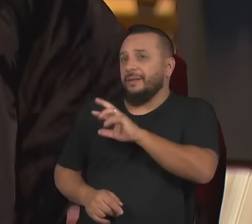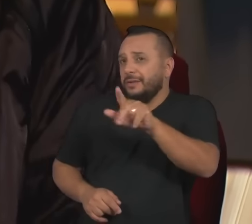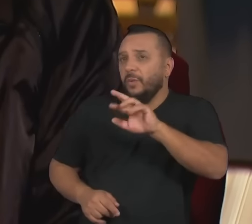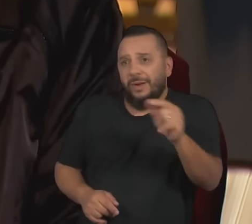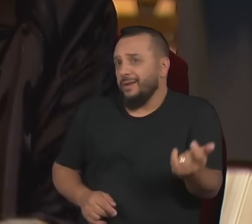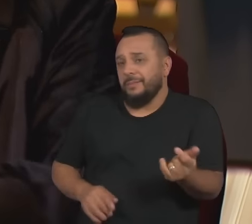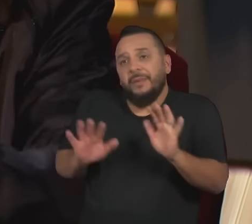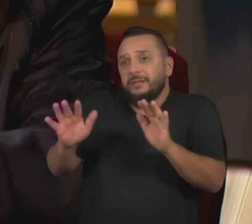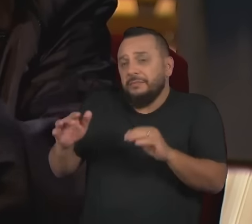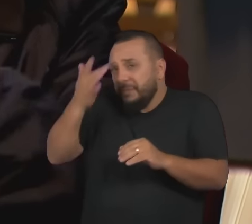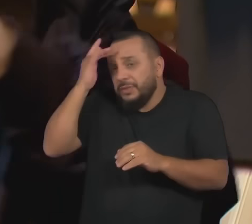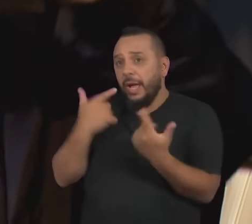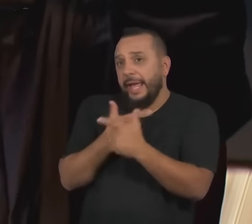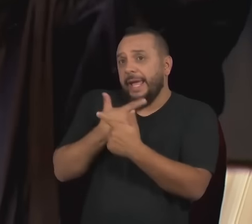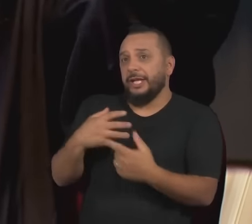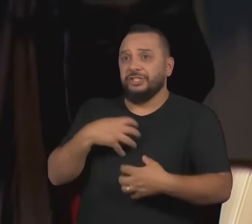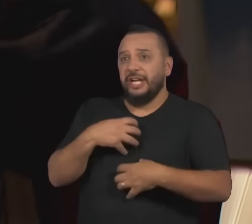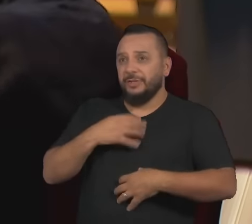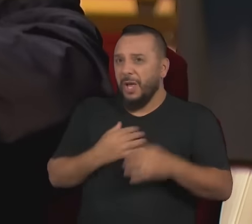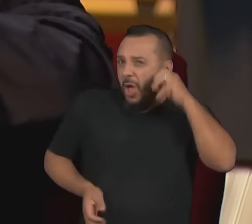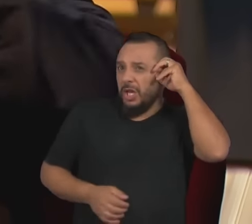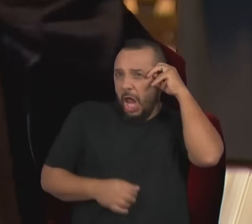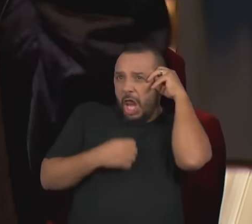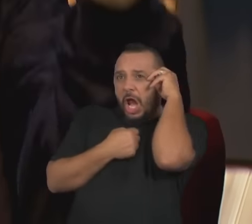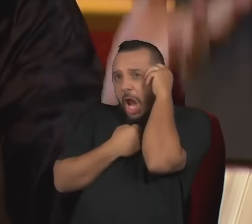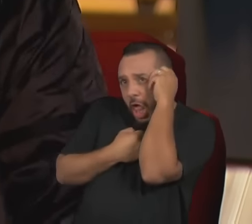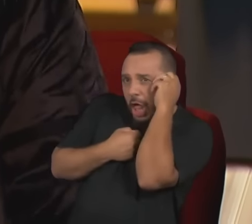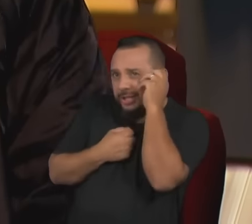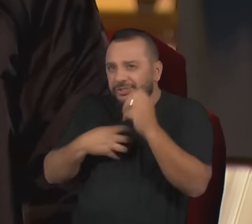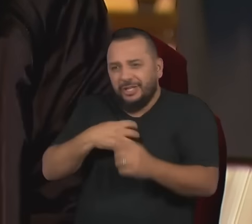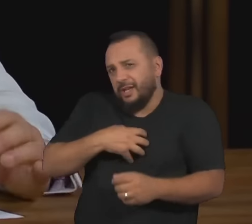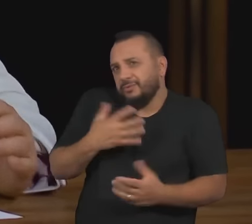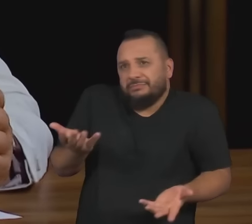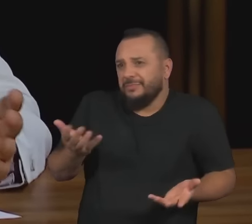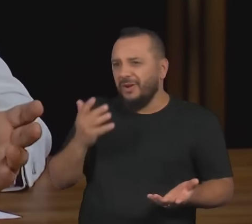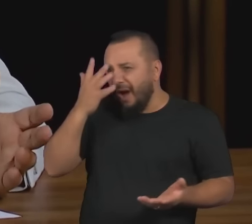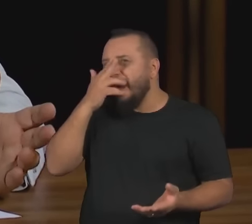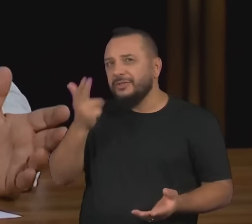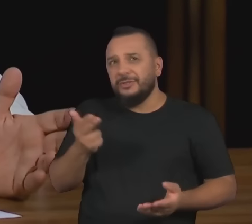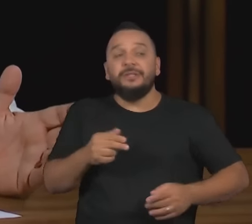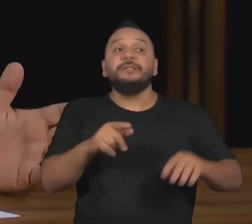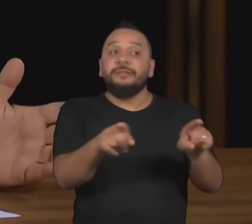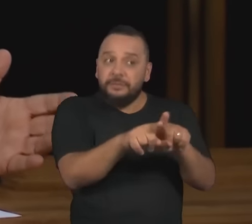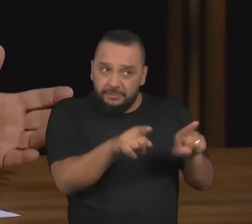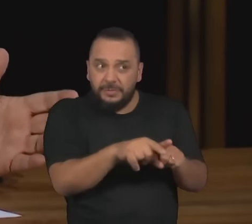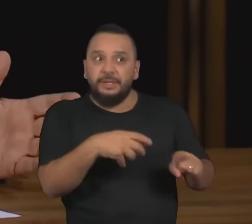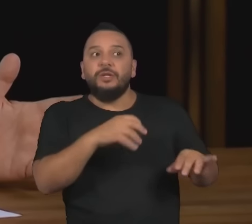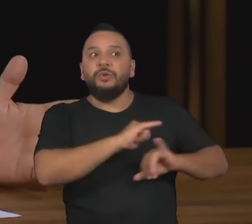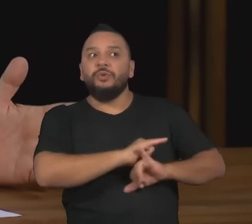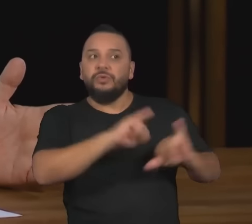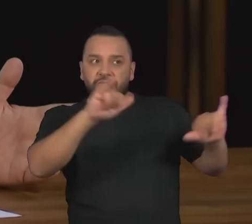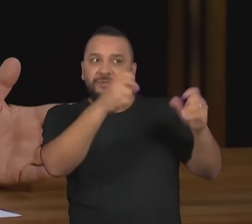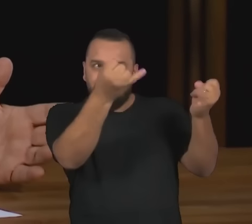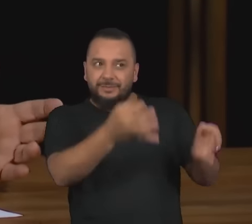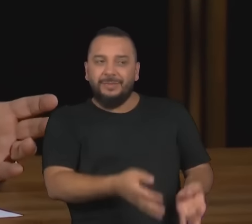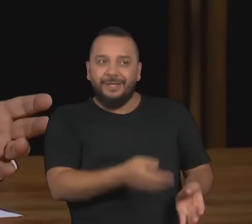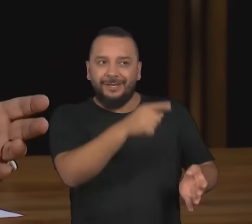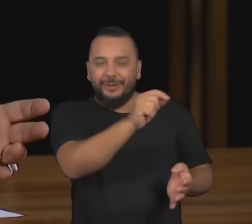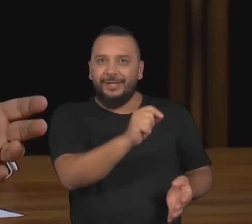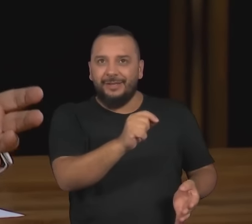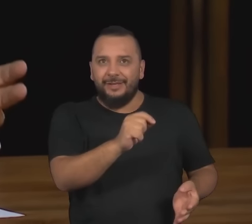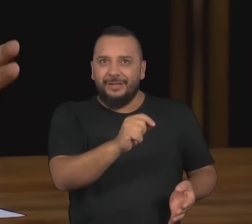ri. Sei lá, pelo meu jeito, pela minha forma de, sei lá. Ou por essas notícias que você nos traz nas suas letras, que